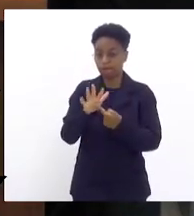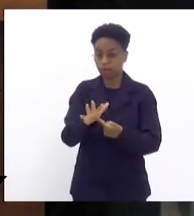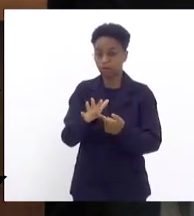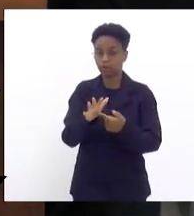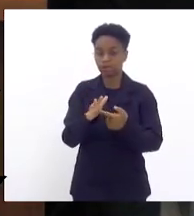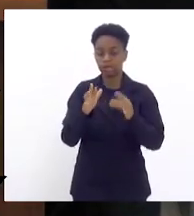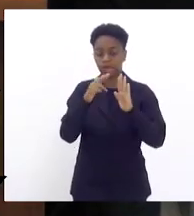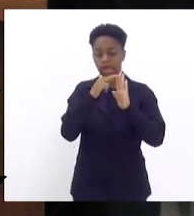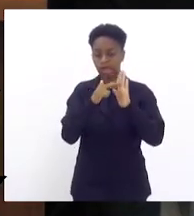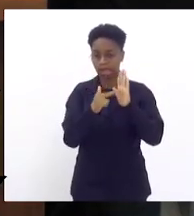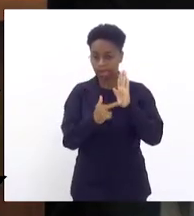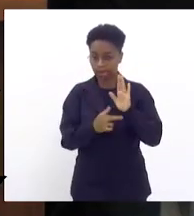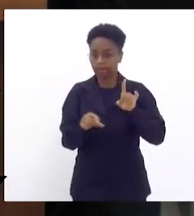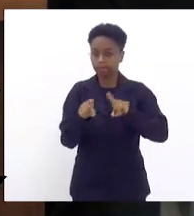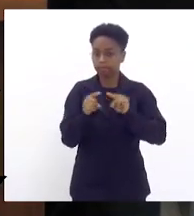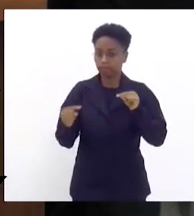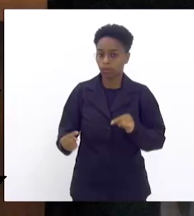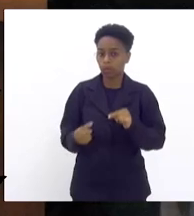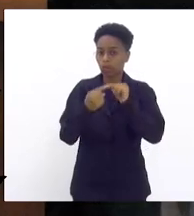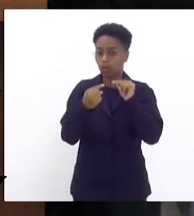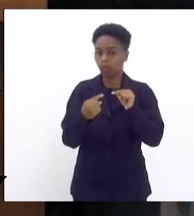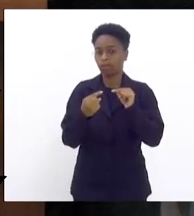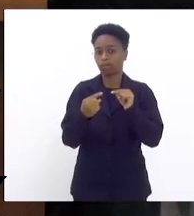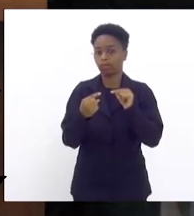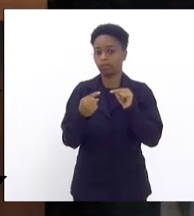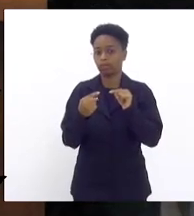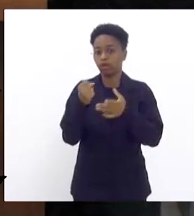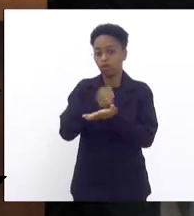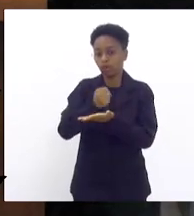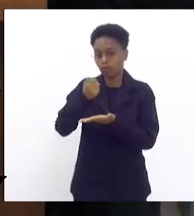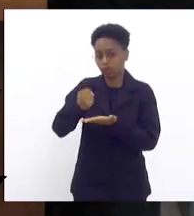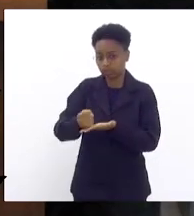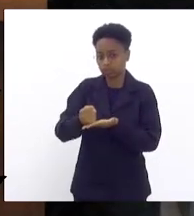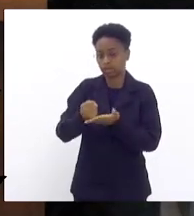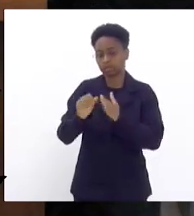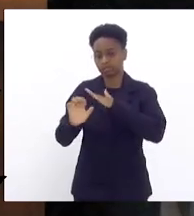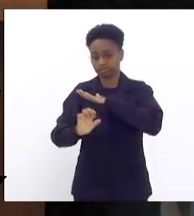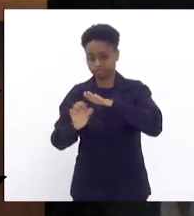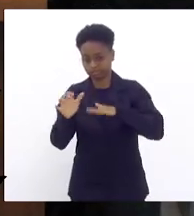de termos em consonância com o dispositivo no contrato de concessão.